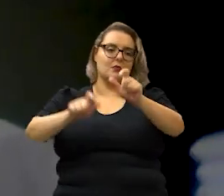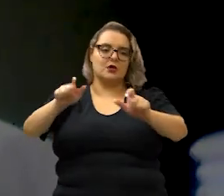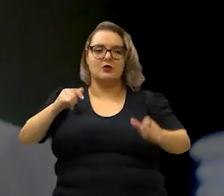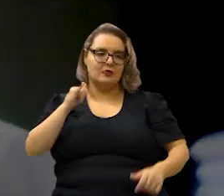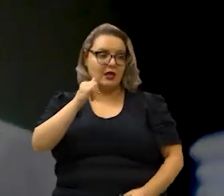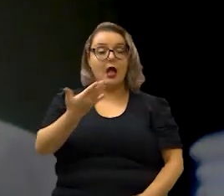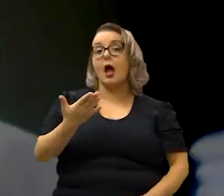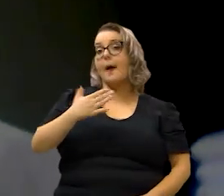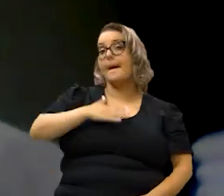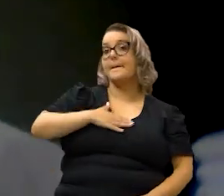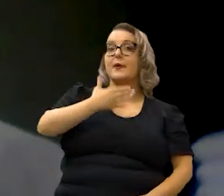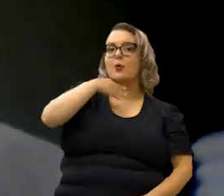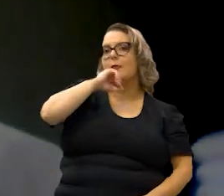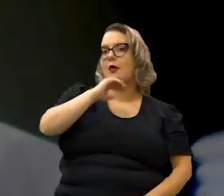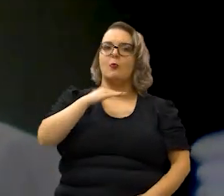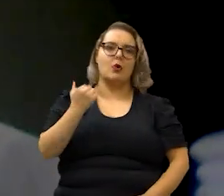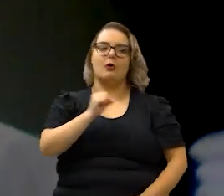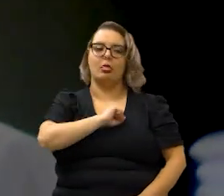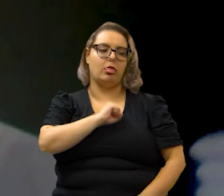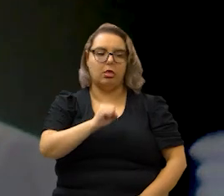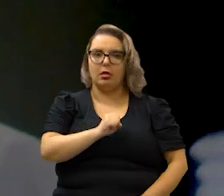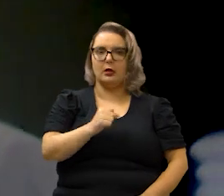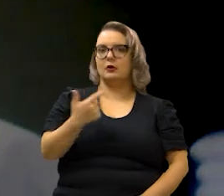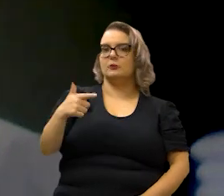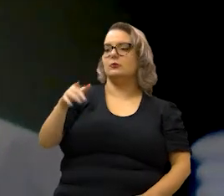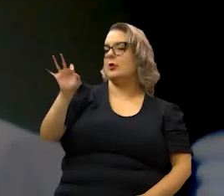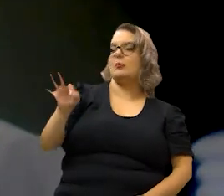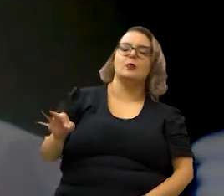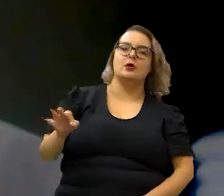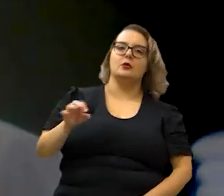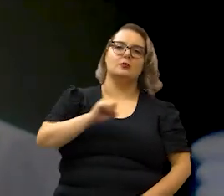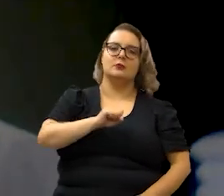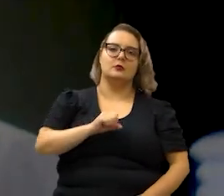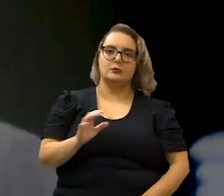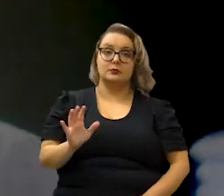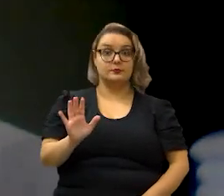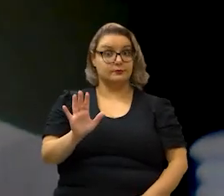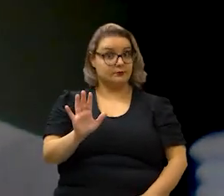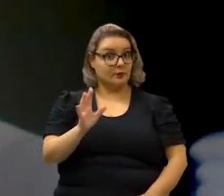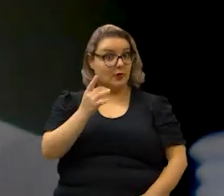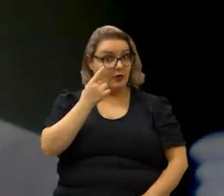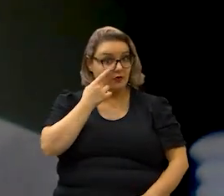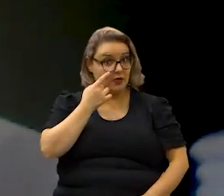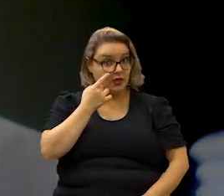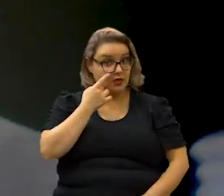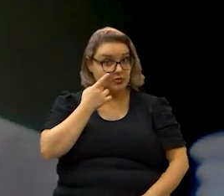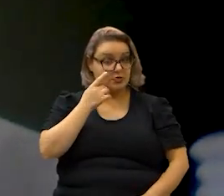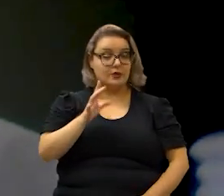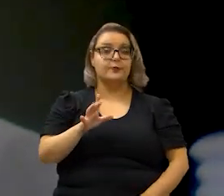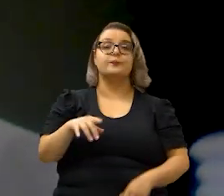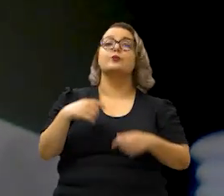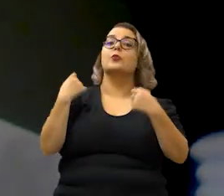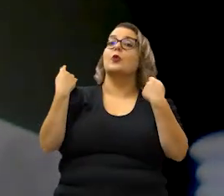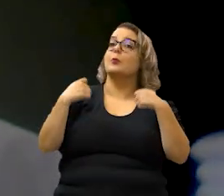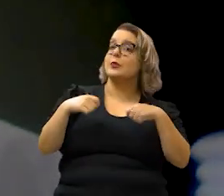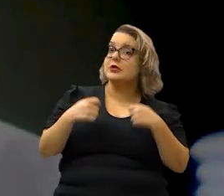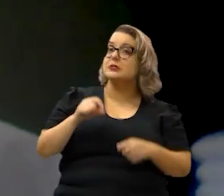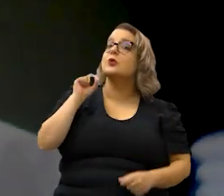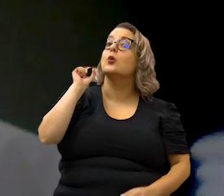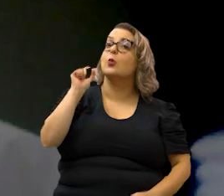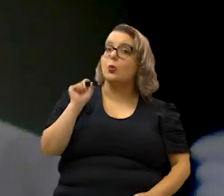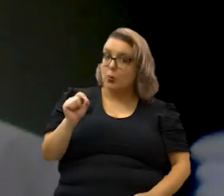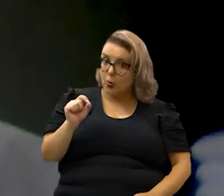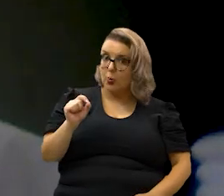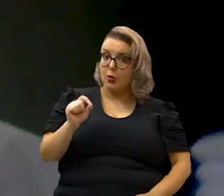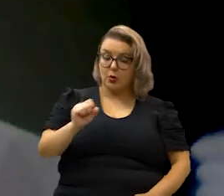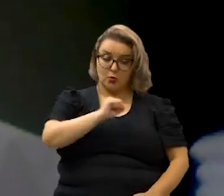dizem: ah, o meu pai morreu de infarto, eu tenho mais chance de ter infarto. Veja, é preciso que